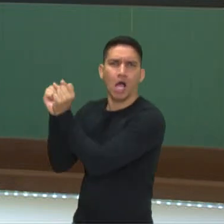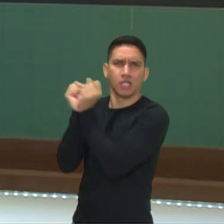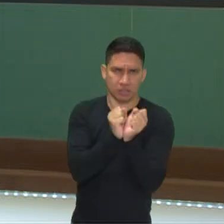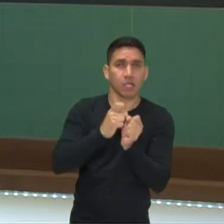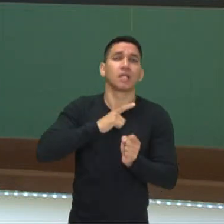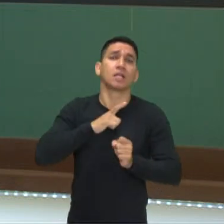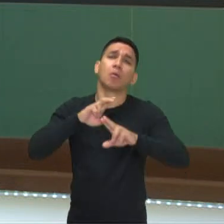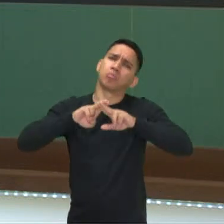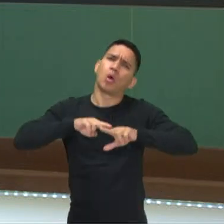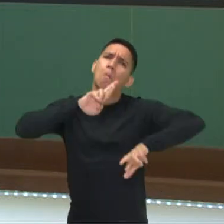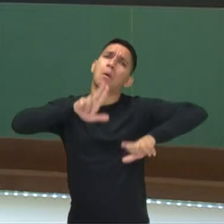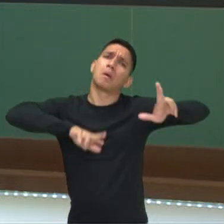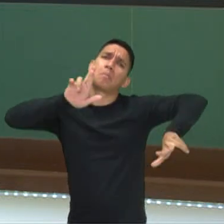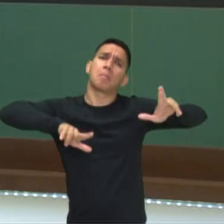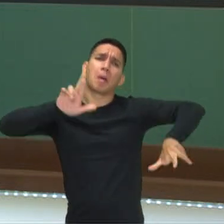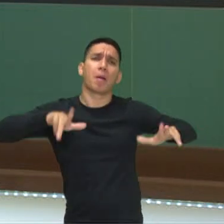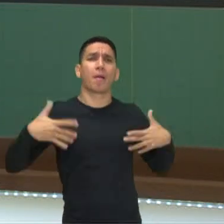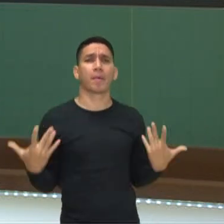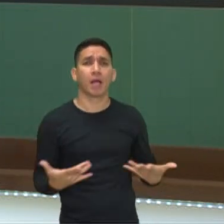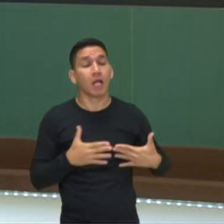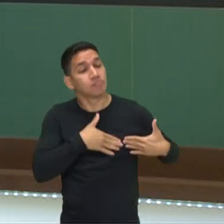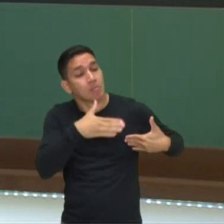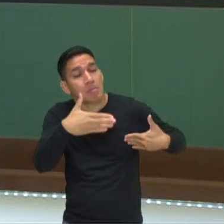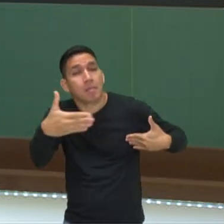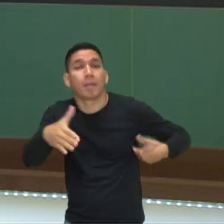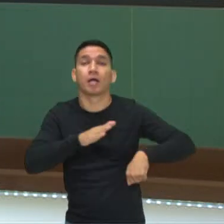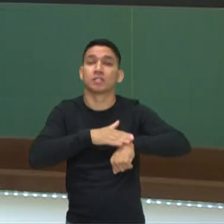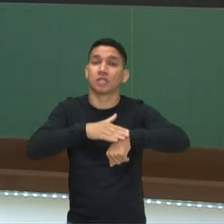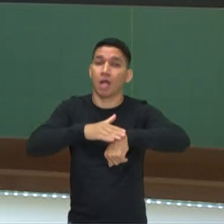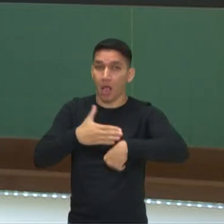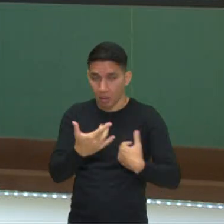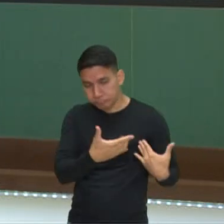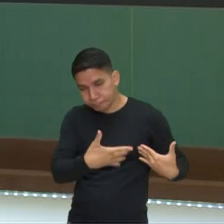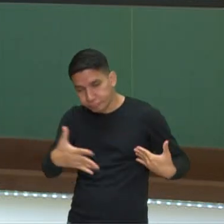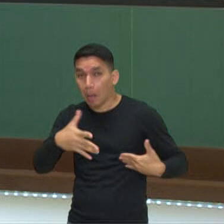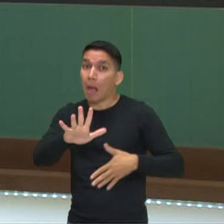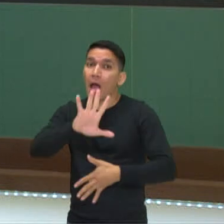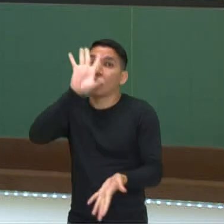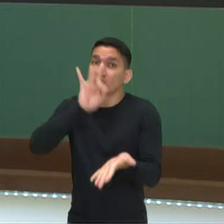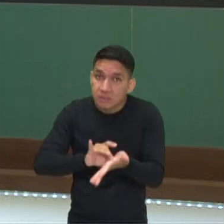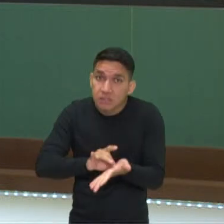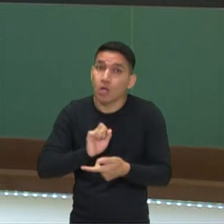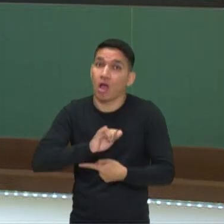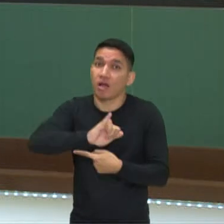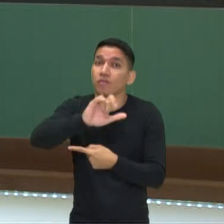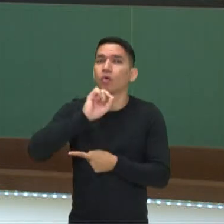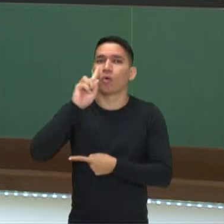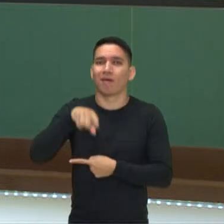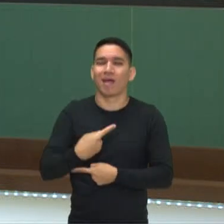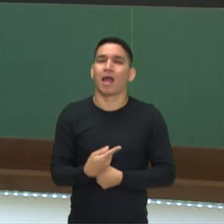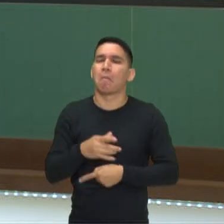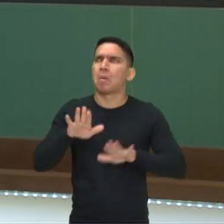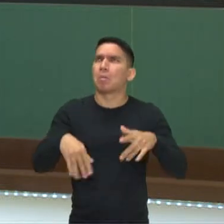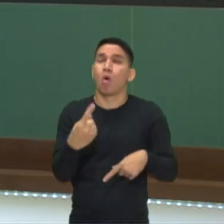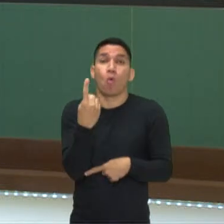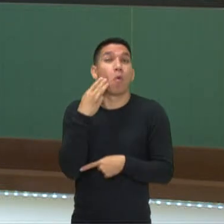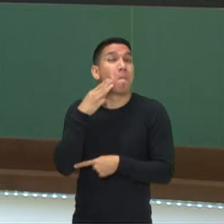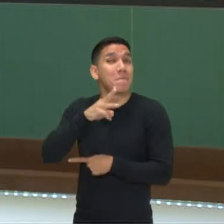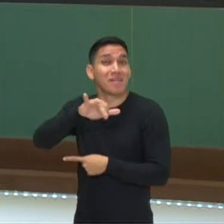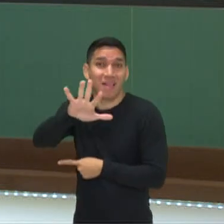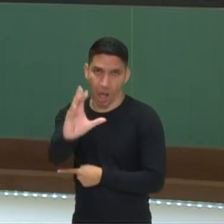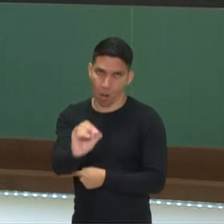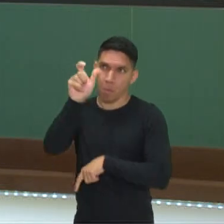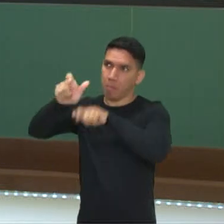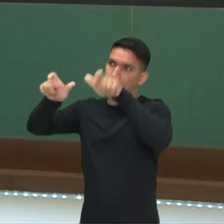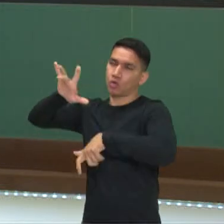essas coisas vão mudando um pouco através do tempo, mas o que a gente tem certeza para afirmar é que pelo menos 1 milhão de pessoas foram